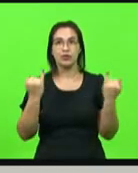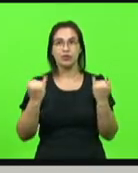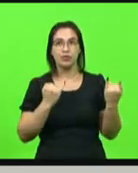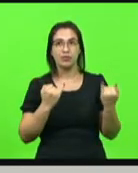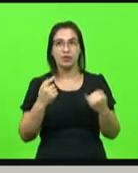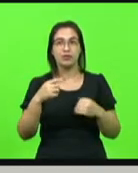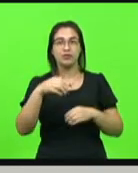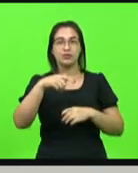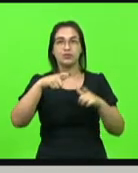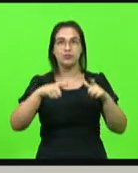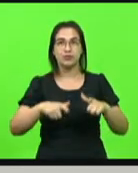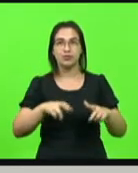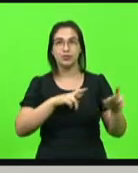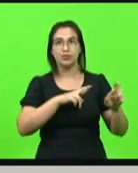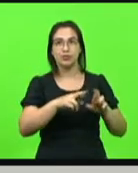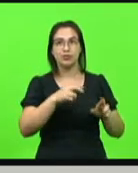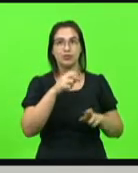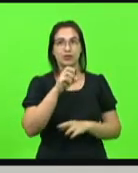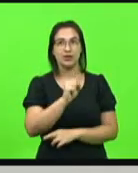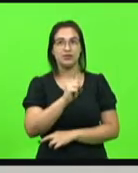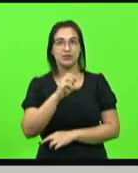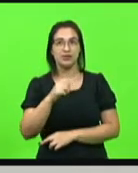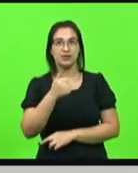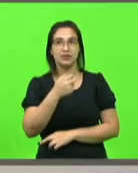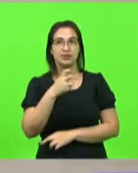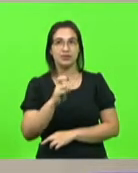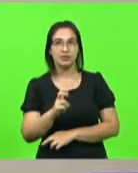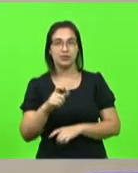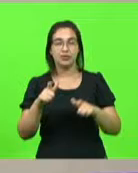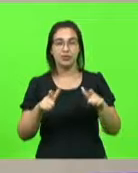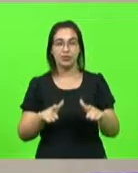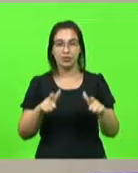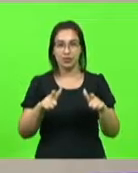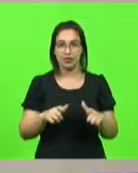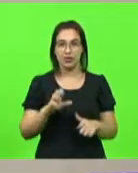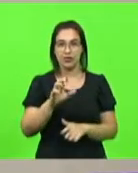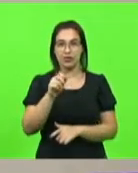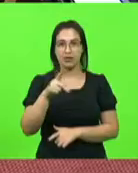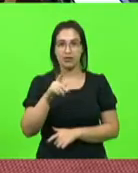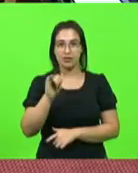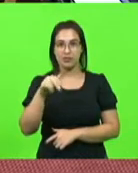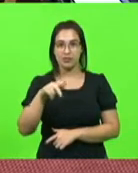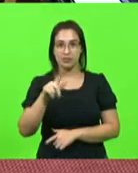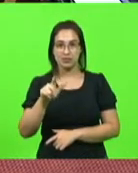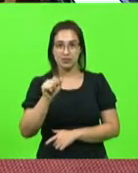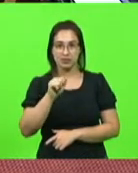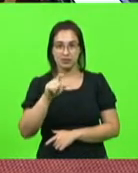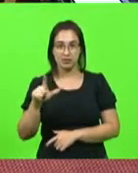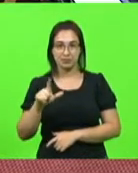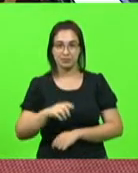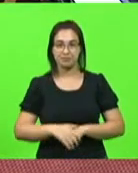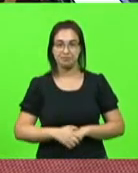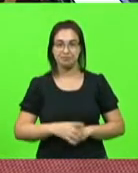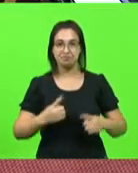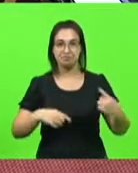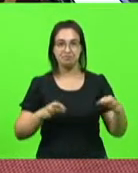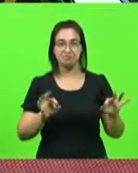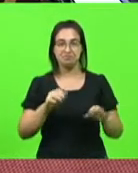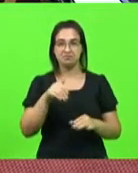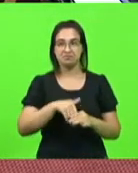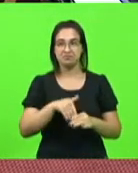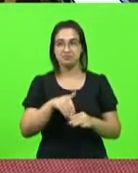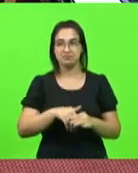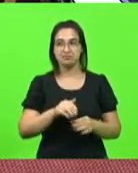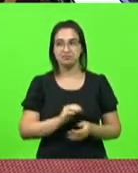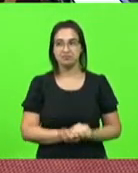rodovia SC-150, trecho entre os municípios de Capinzal e Piratuba, em discussão. Não havendo quem queira discutir, em votação. Deputados